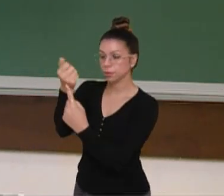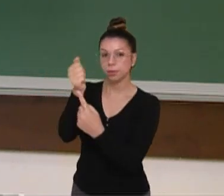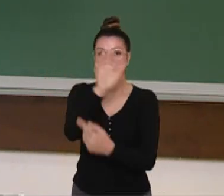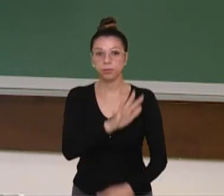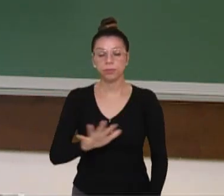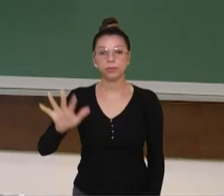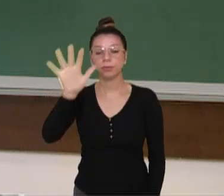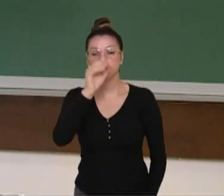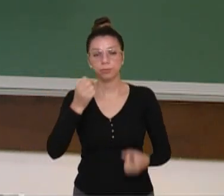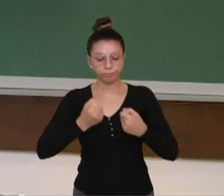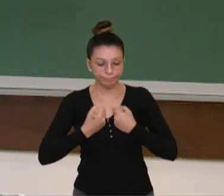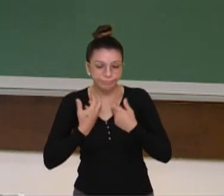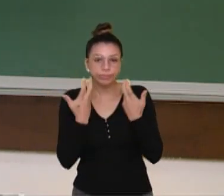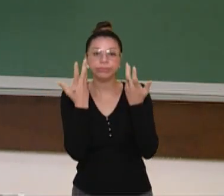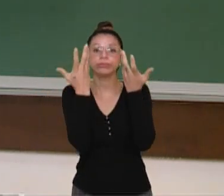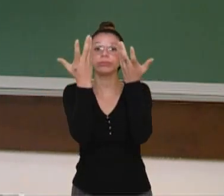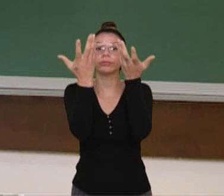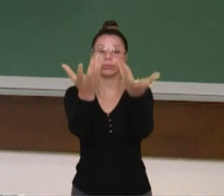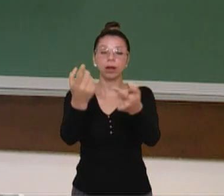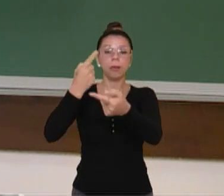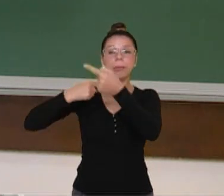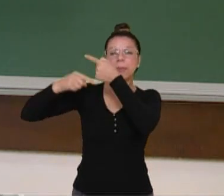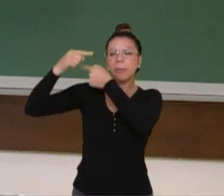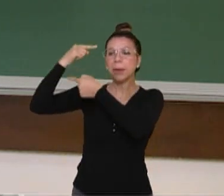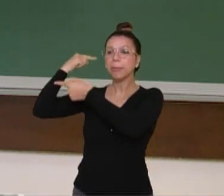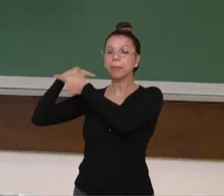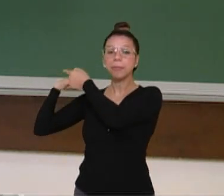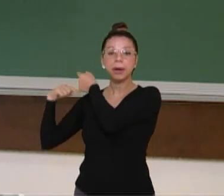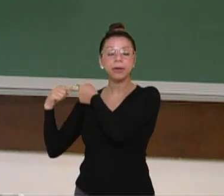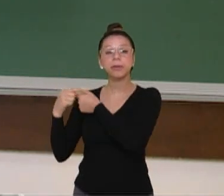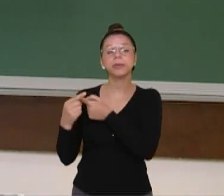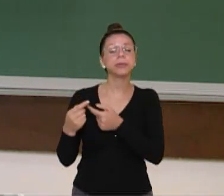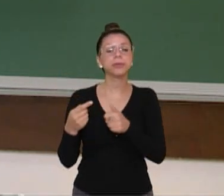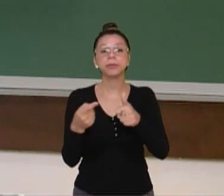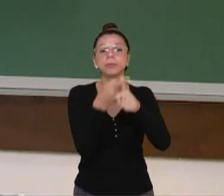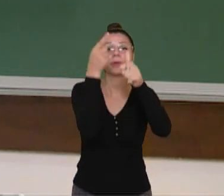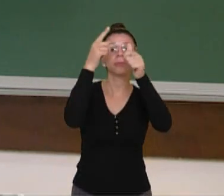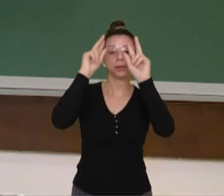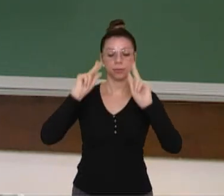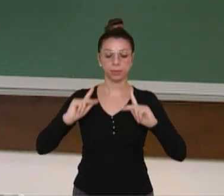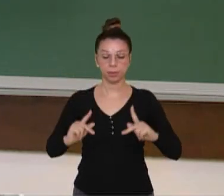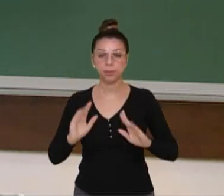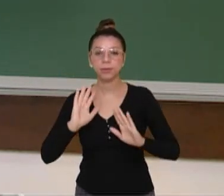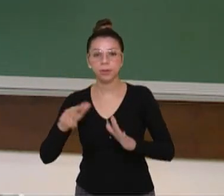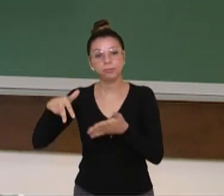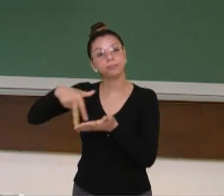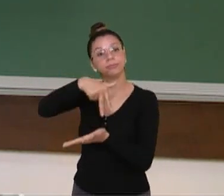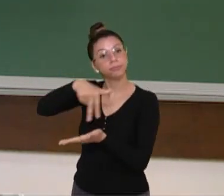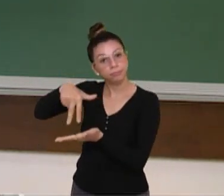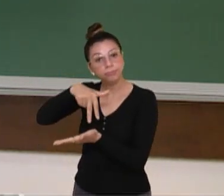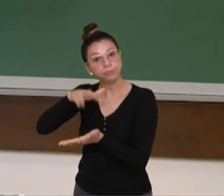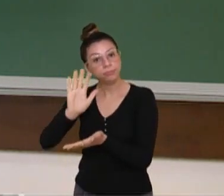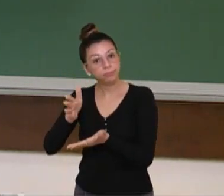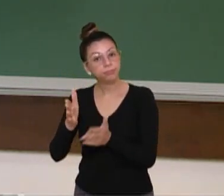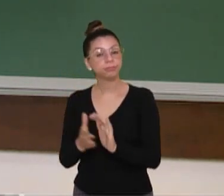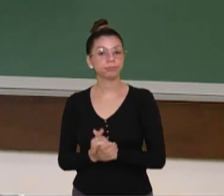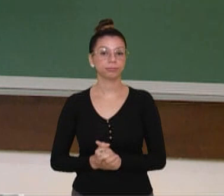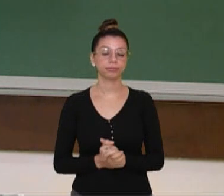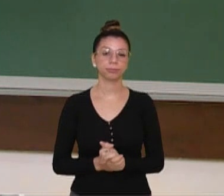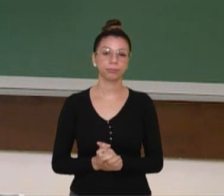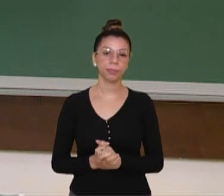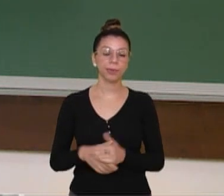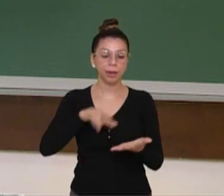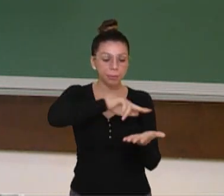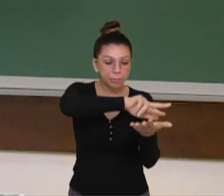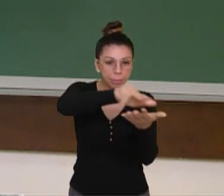uma forma de expressão bem antiga. Desde os primeiros seres humanos que existem, eles já dançavam. Várias